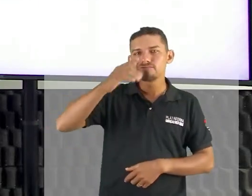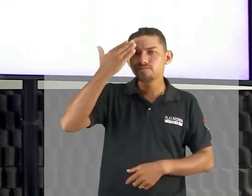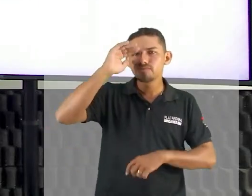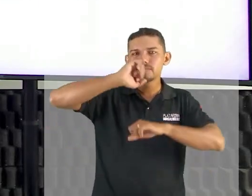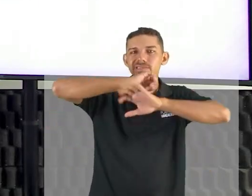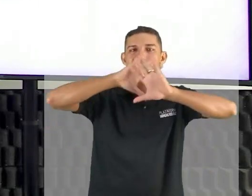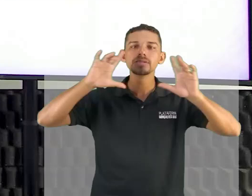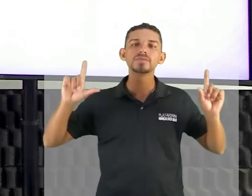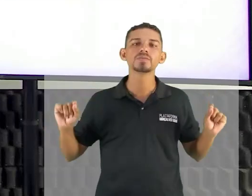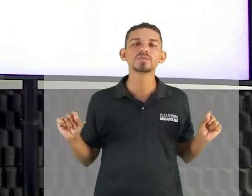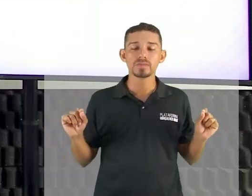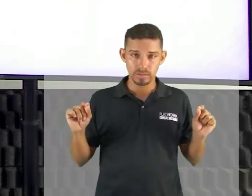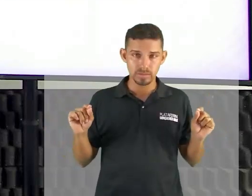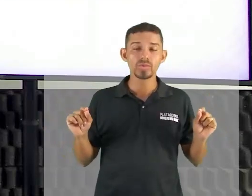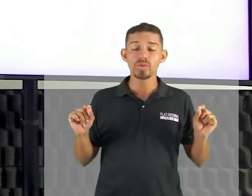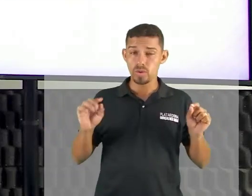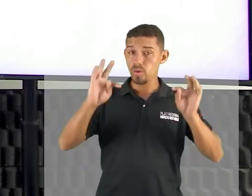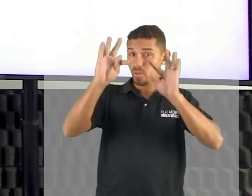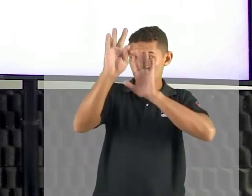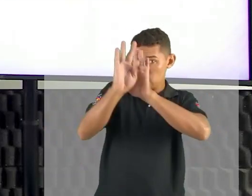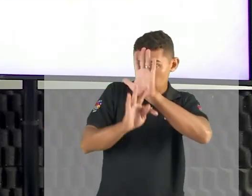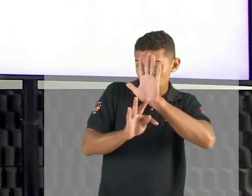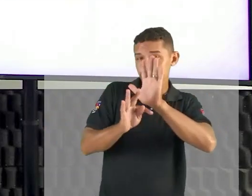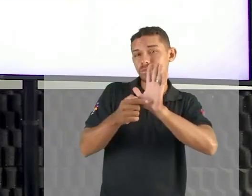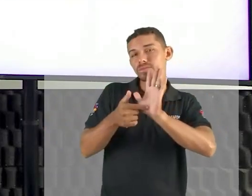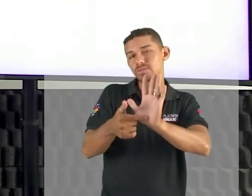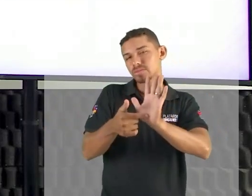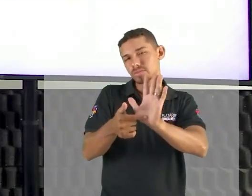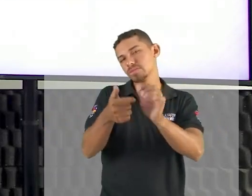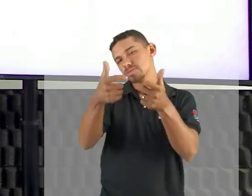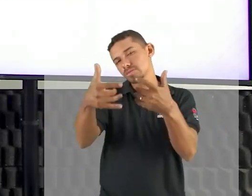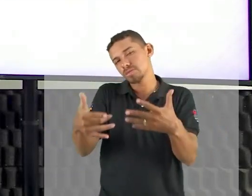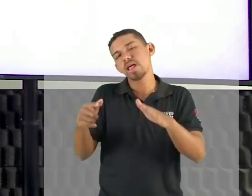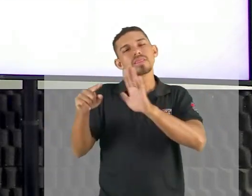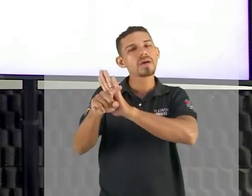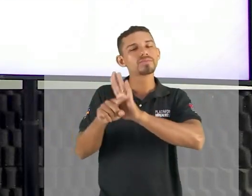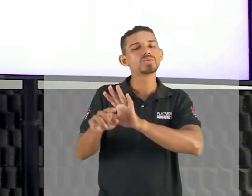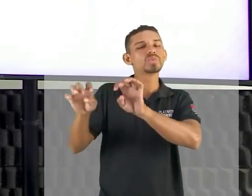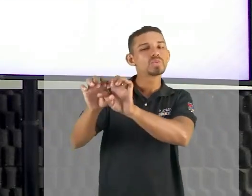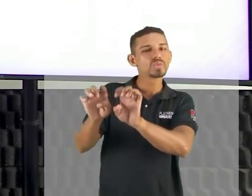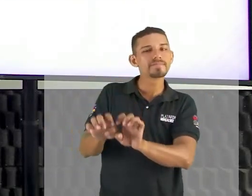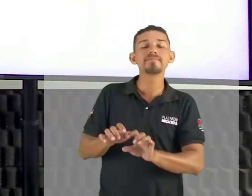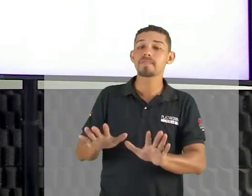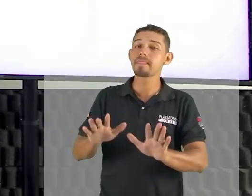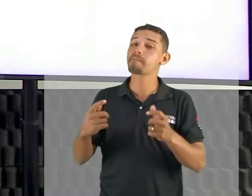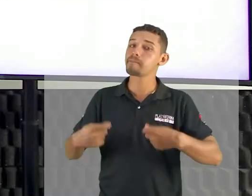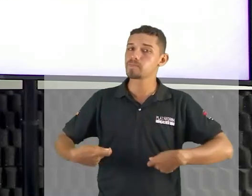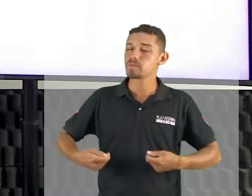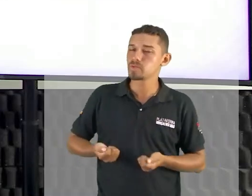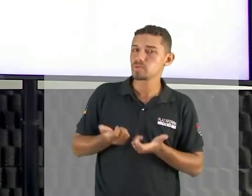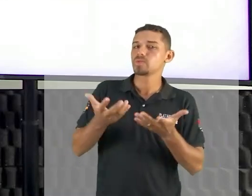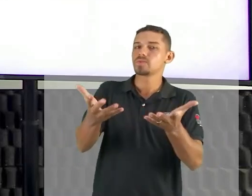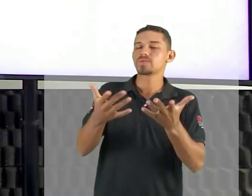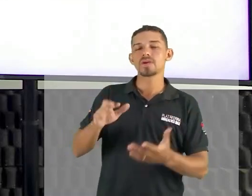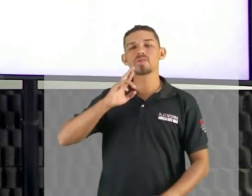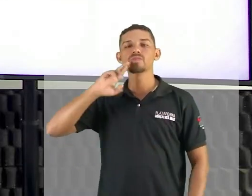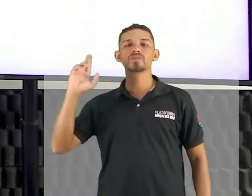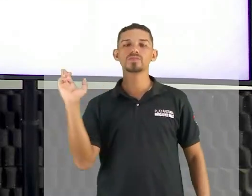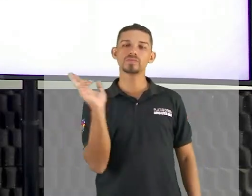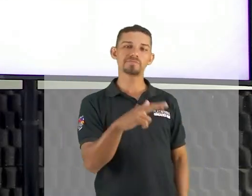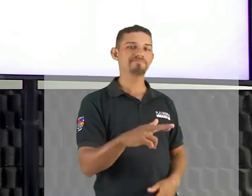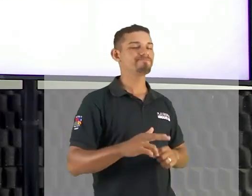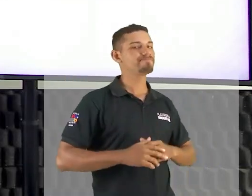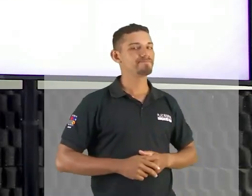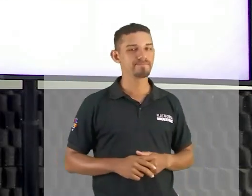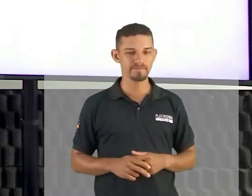compreende que o texto que é disposto no enunciado da questão, na estrutura da questão, dá condições para vocês responderem,